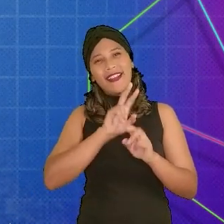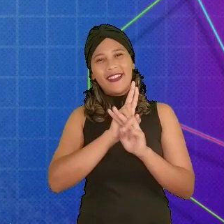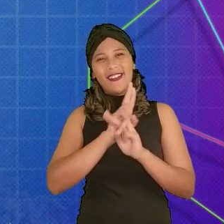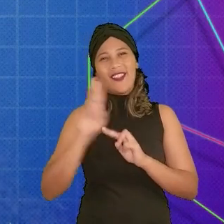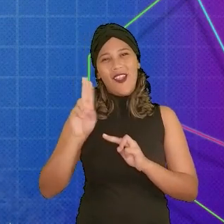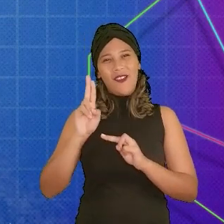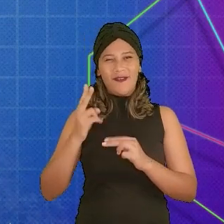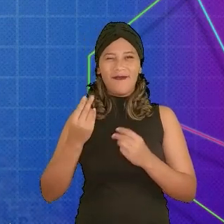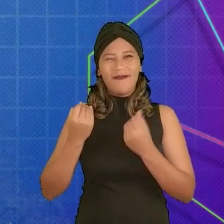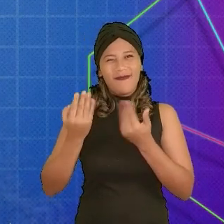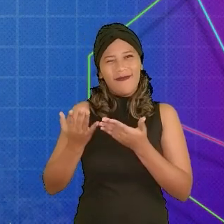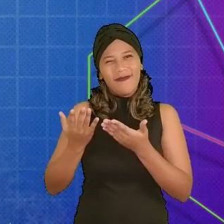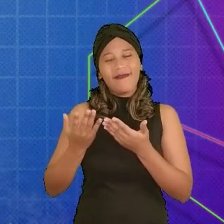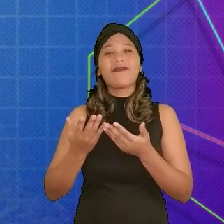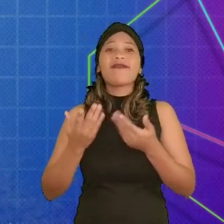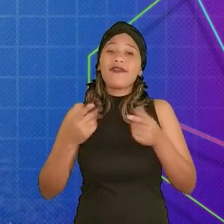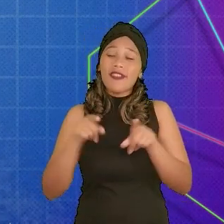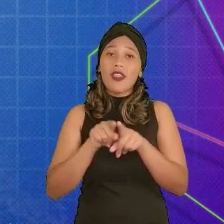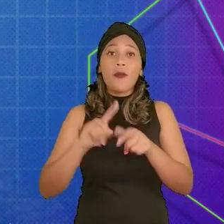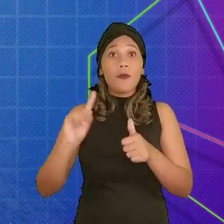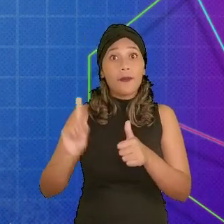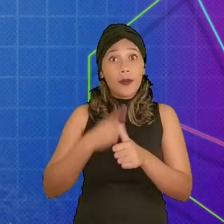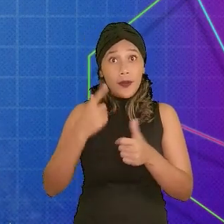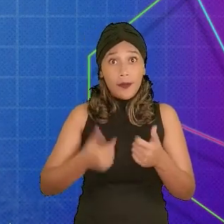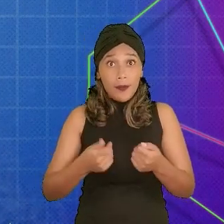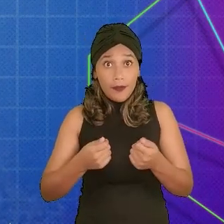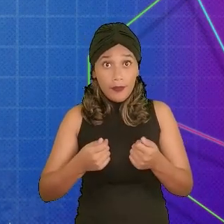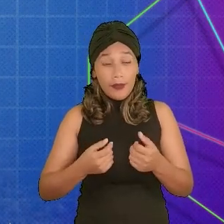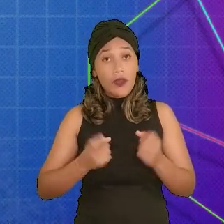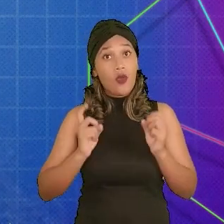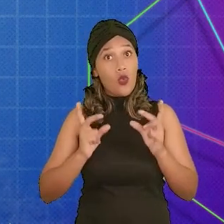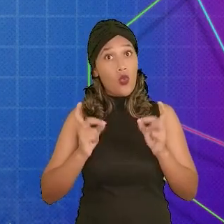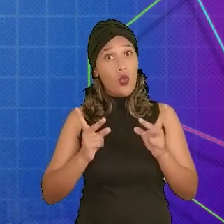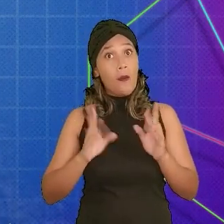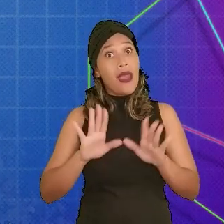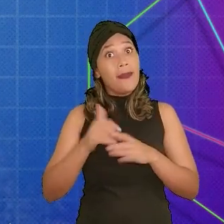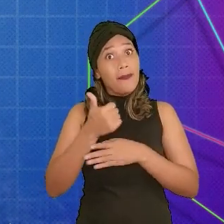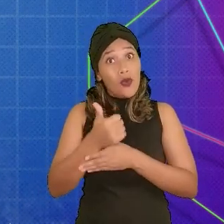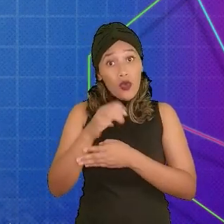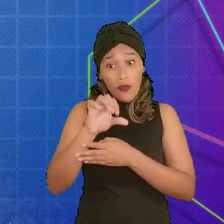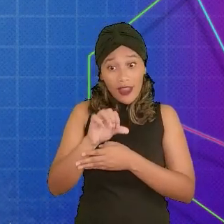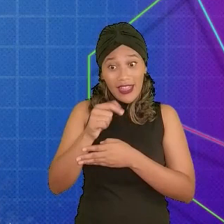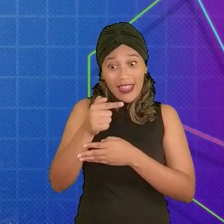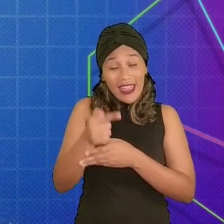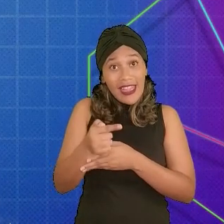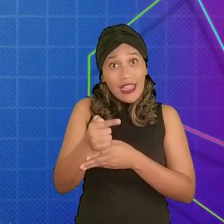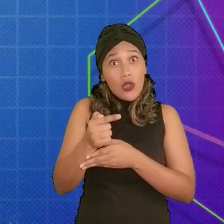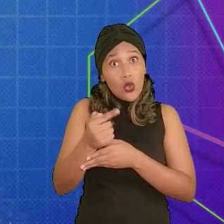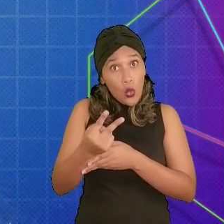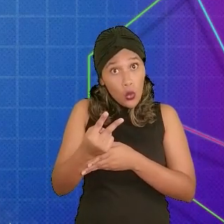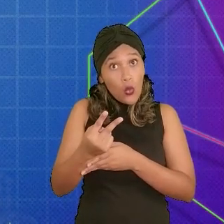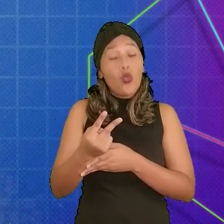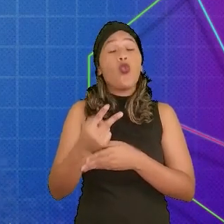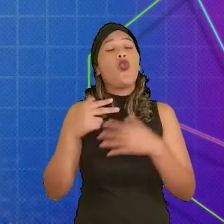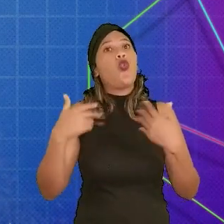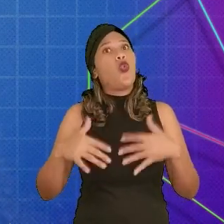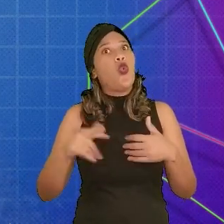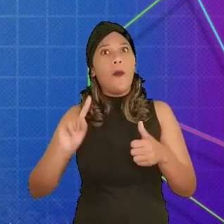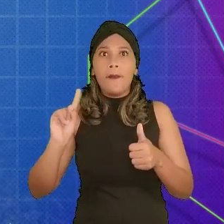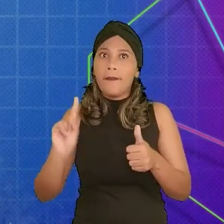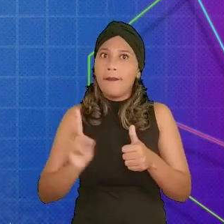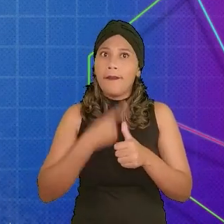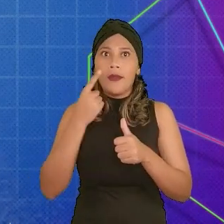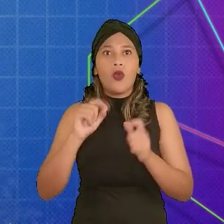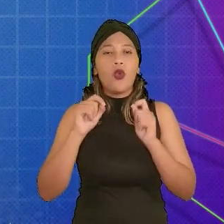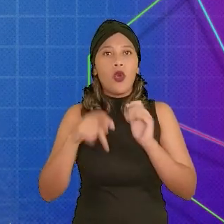jogos eletrônicos. Esse foi o primeiro videogame lançado comercialmente. Mas em 1972, finalmente, surgiu o